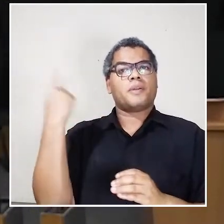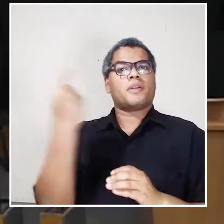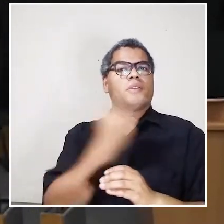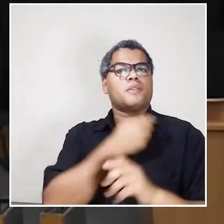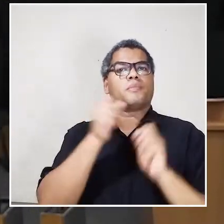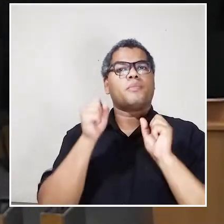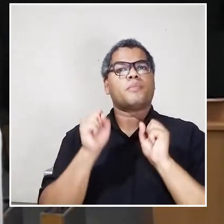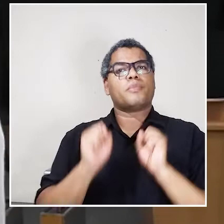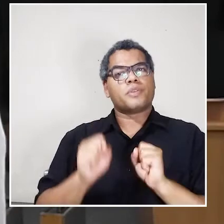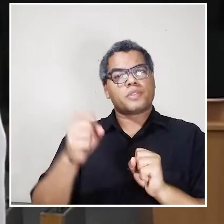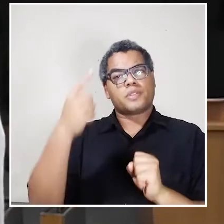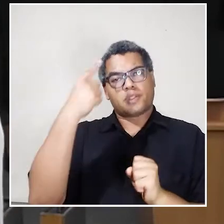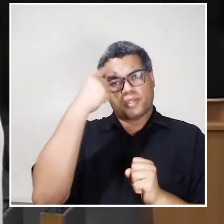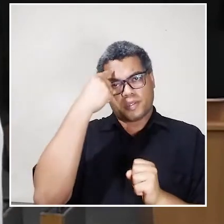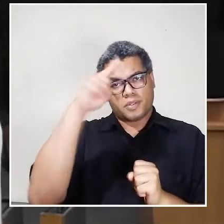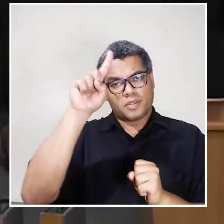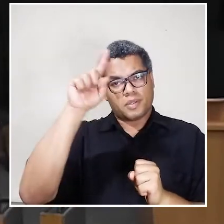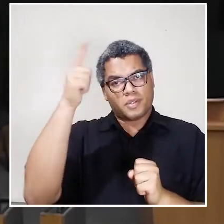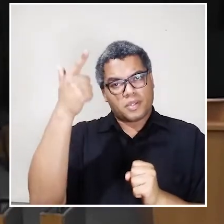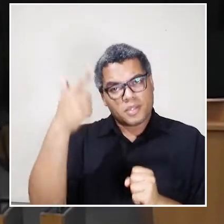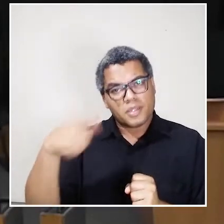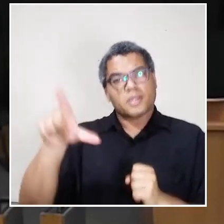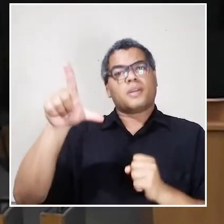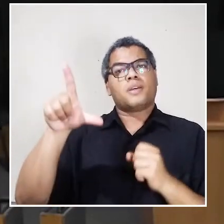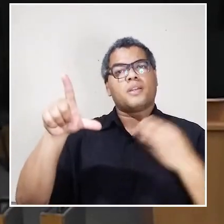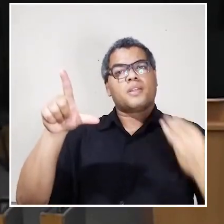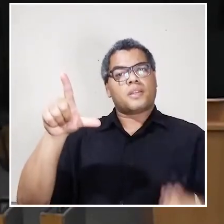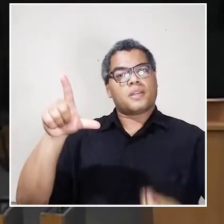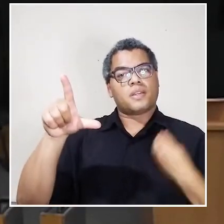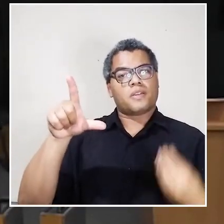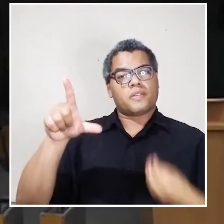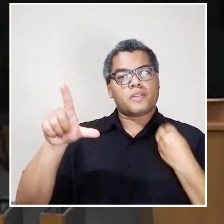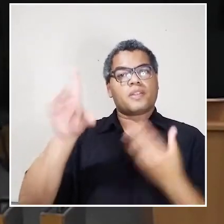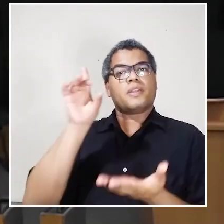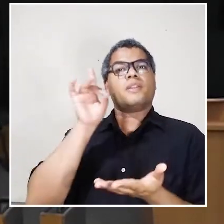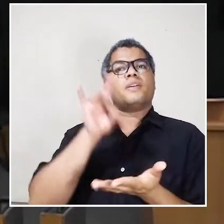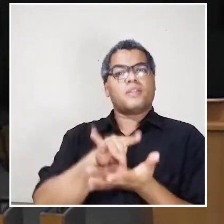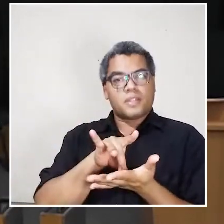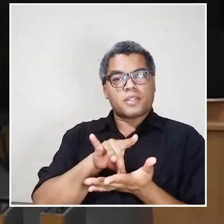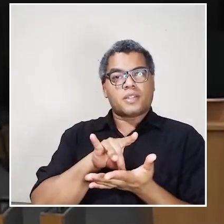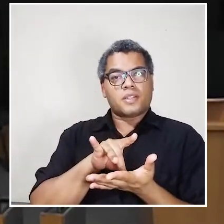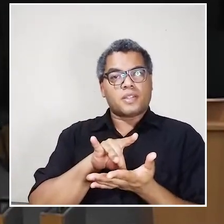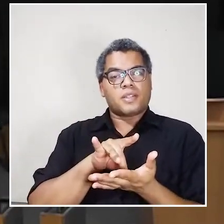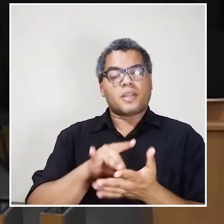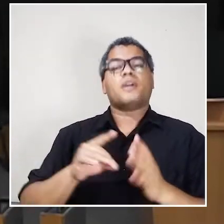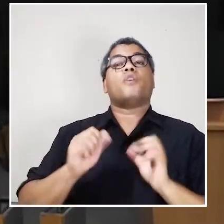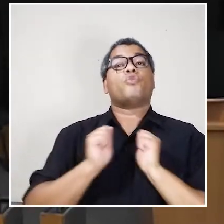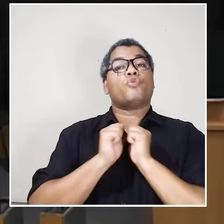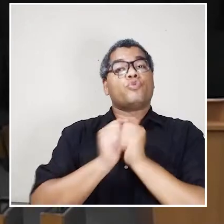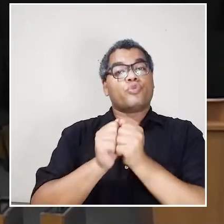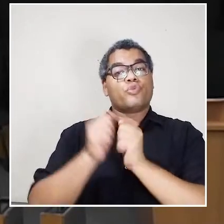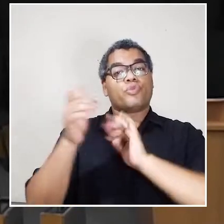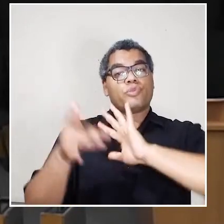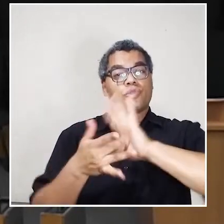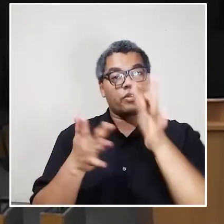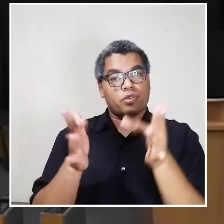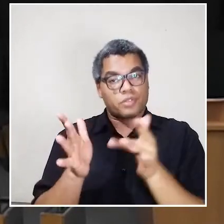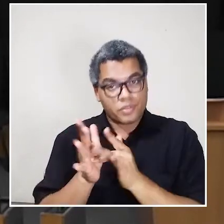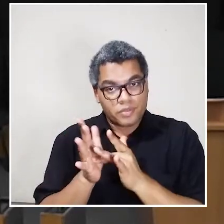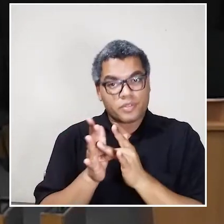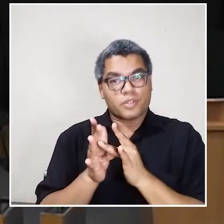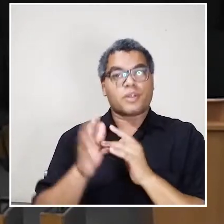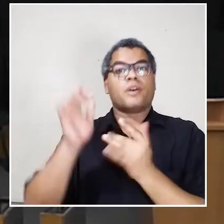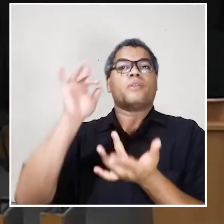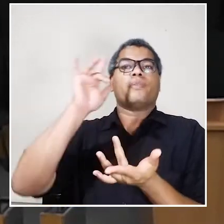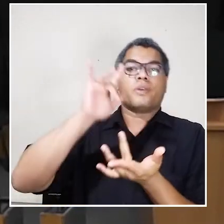nos reinventar, para que de fato haja reinvenção da nossa vida em Cristo, da nossa